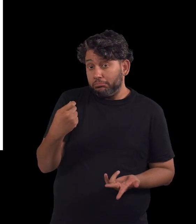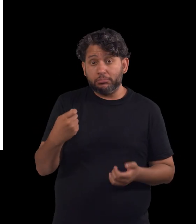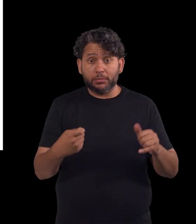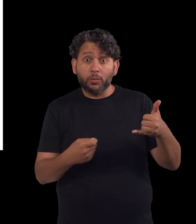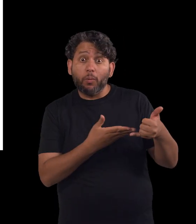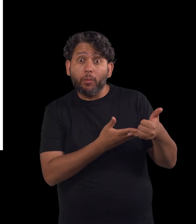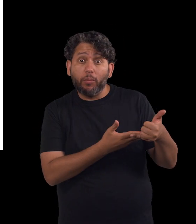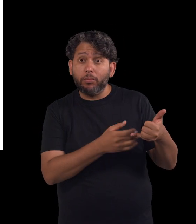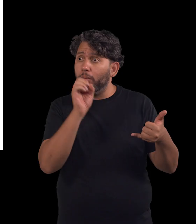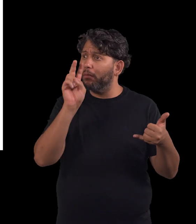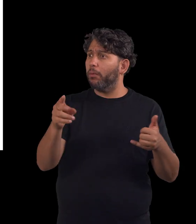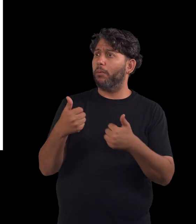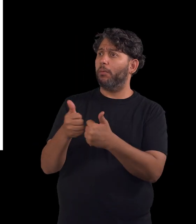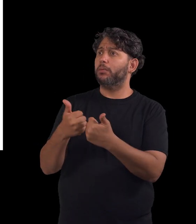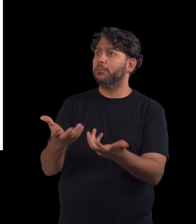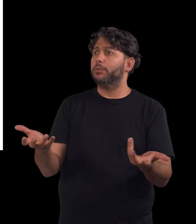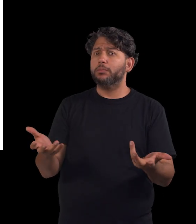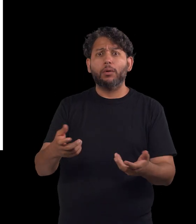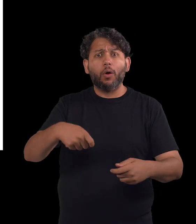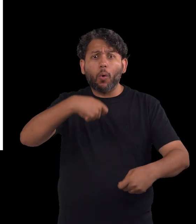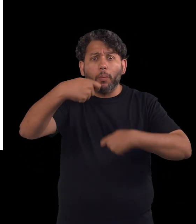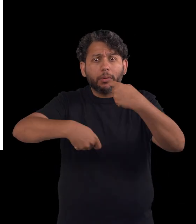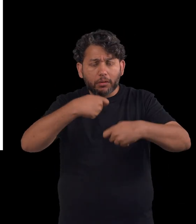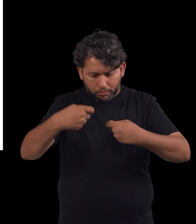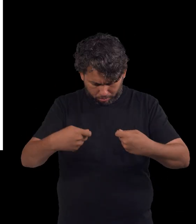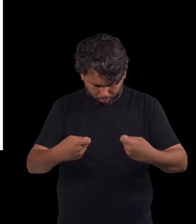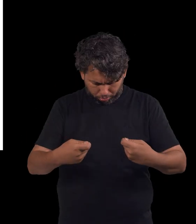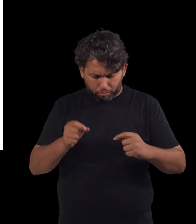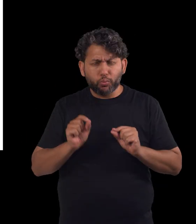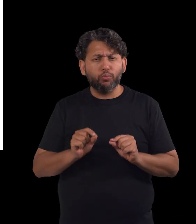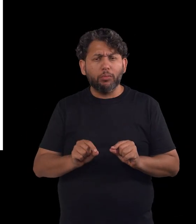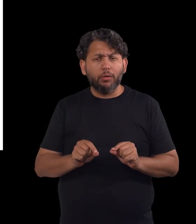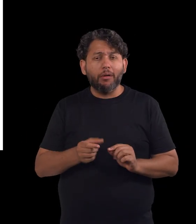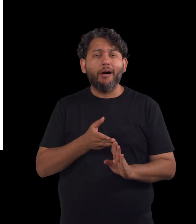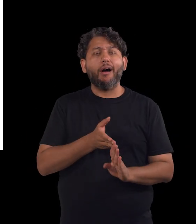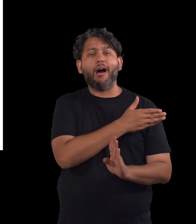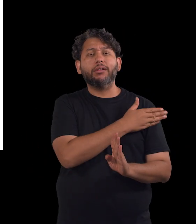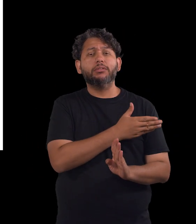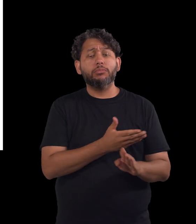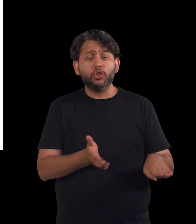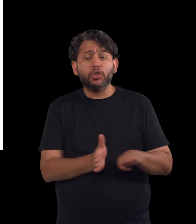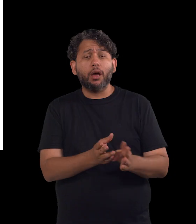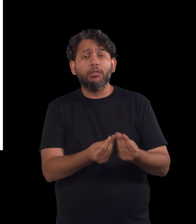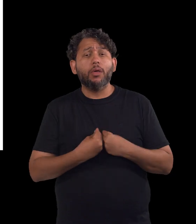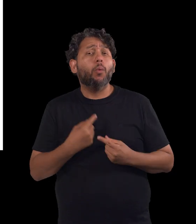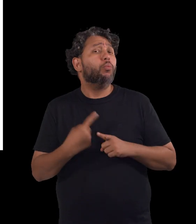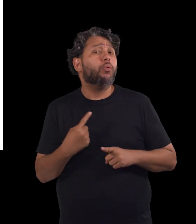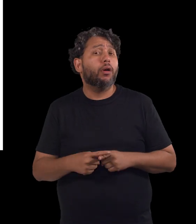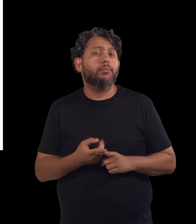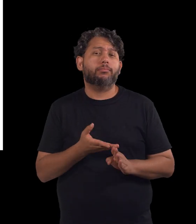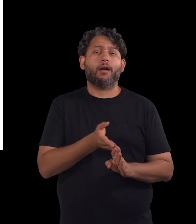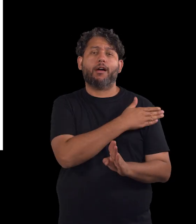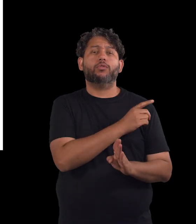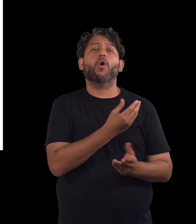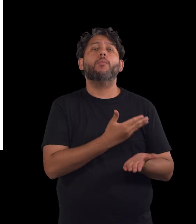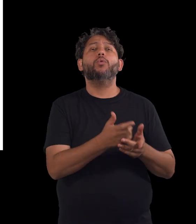o celular, o ônibus da escola, a comida do prato. Tudo isso é resultado de processos que